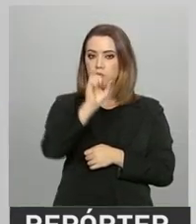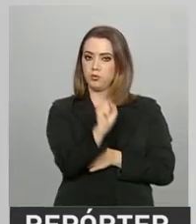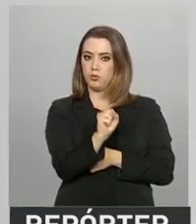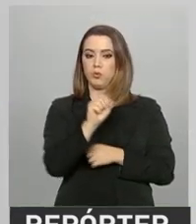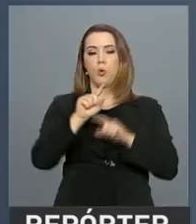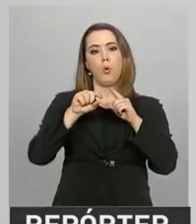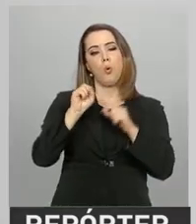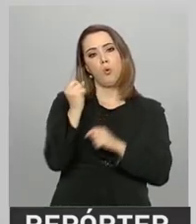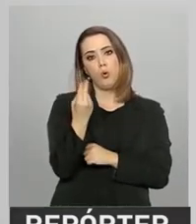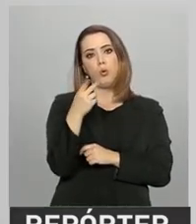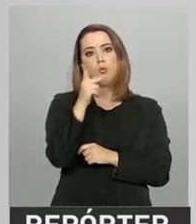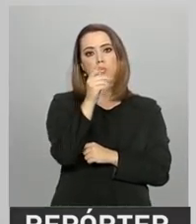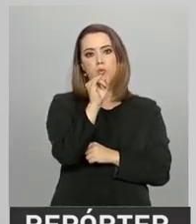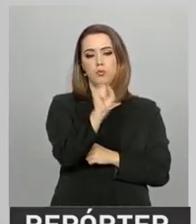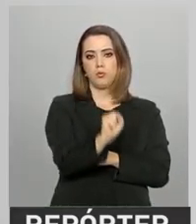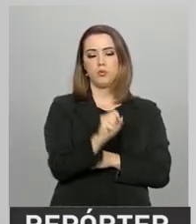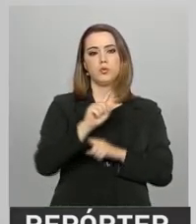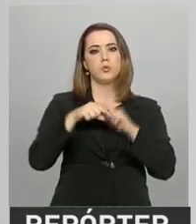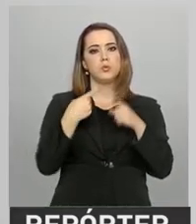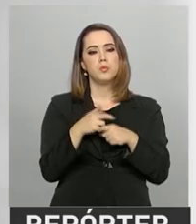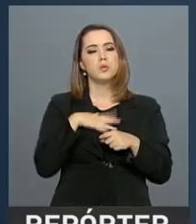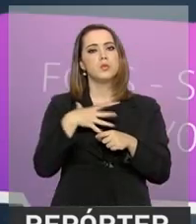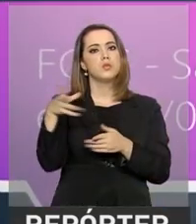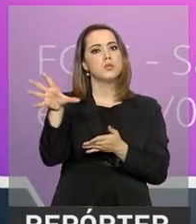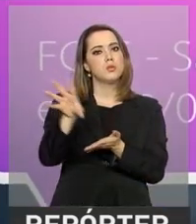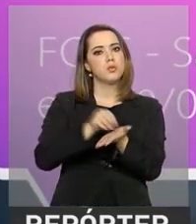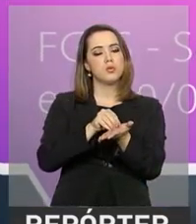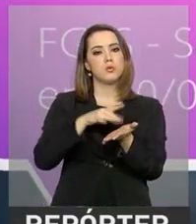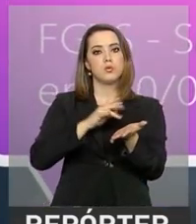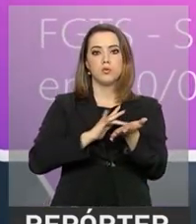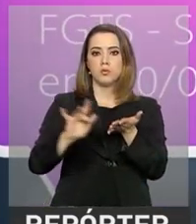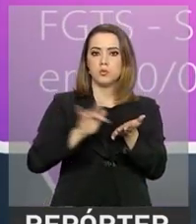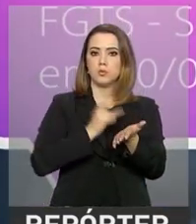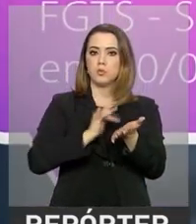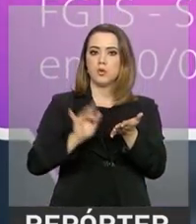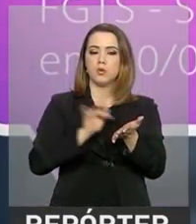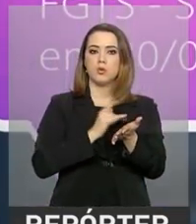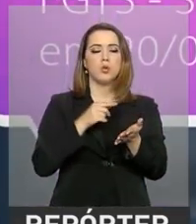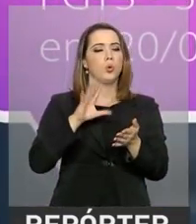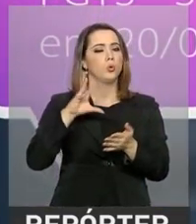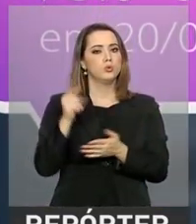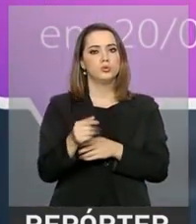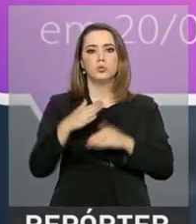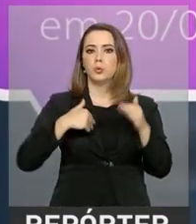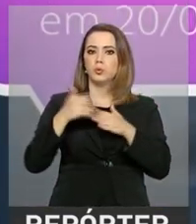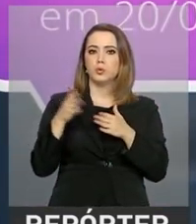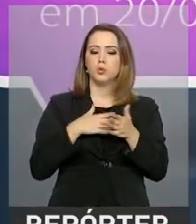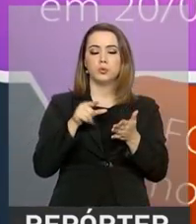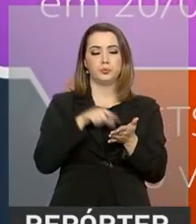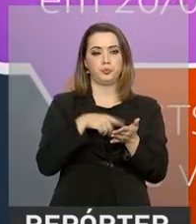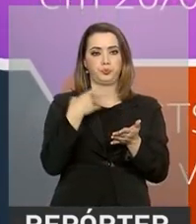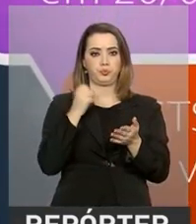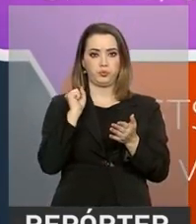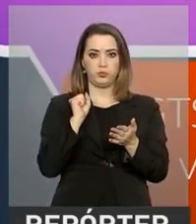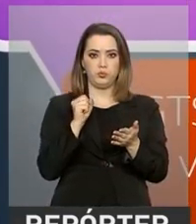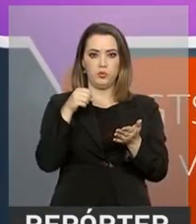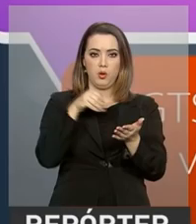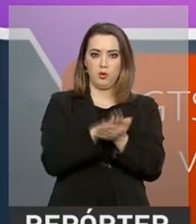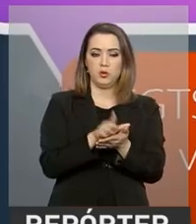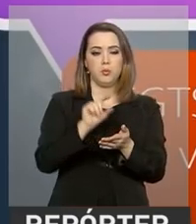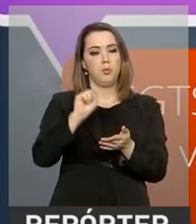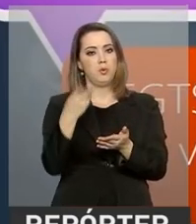o cadastro o trabalhador irá receber uma mensagem no celular sempre que ocorrer qualquer movimentação do FGTS seja depósito